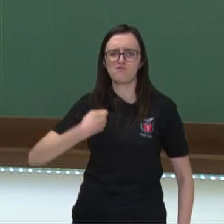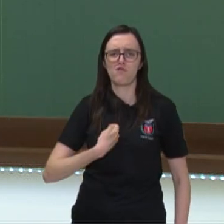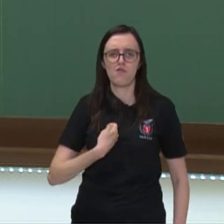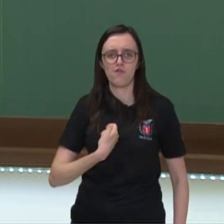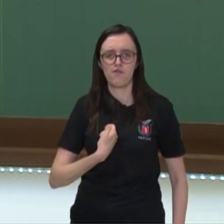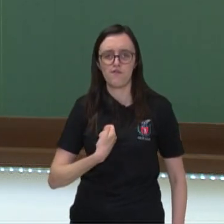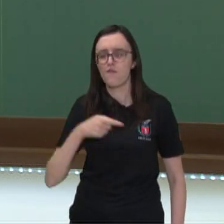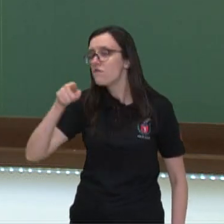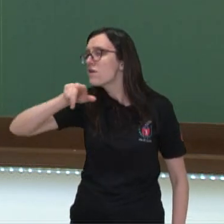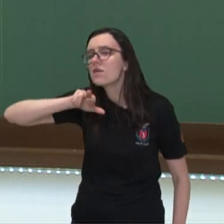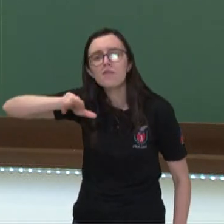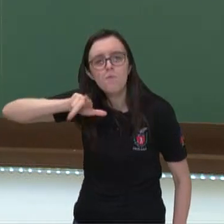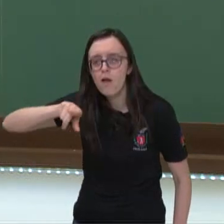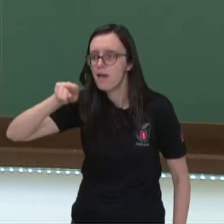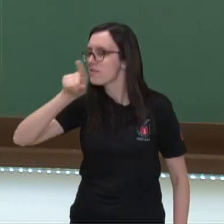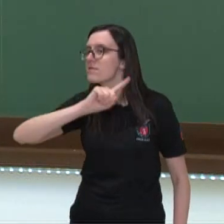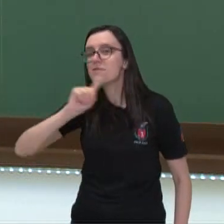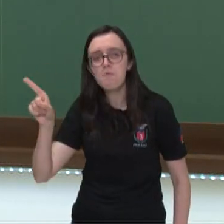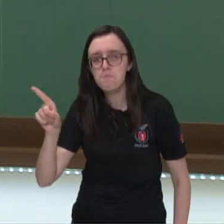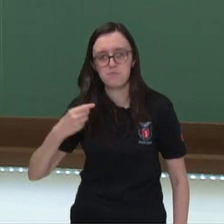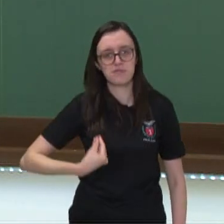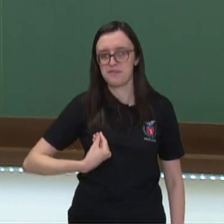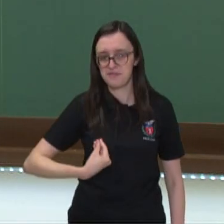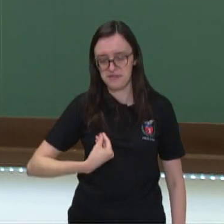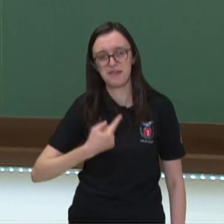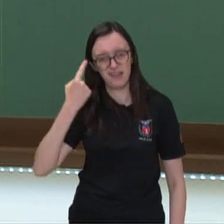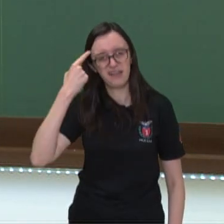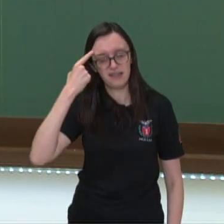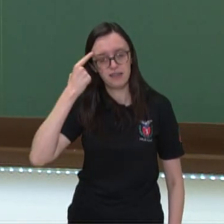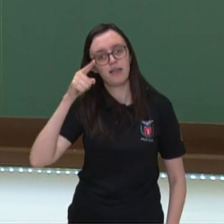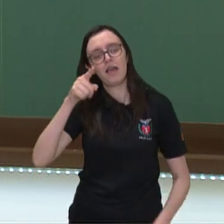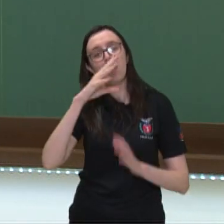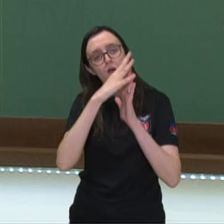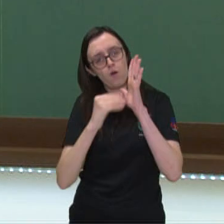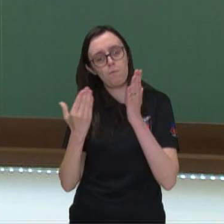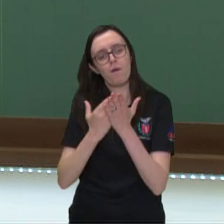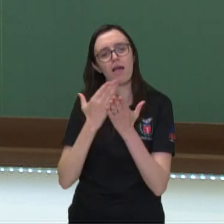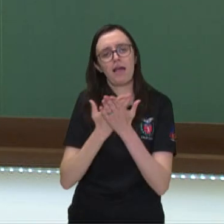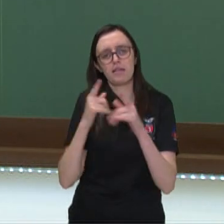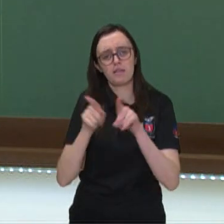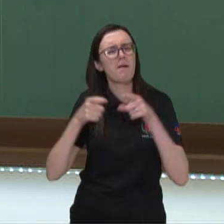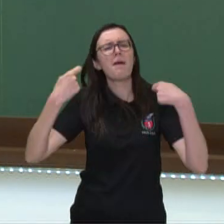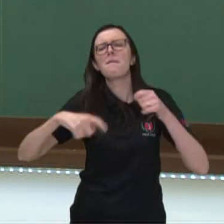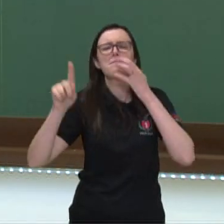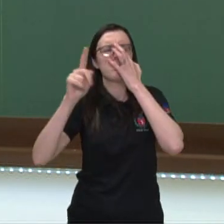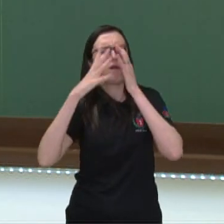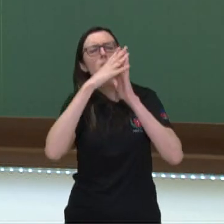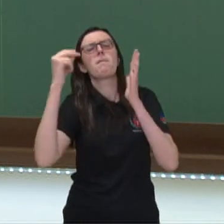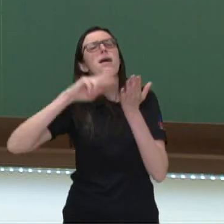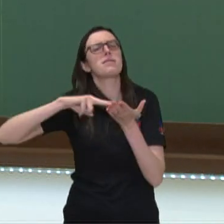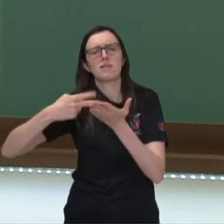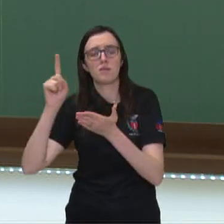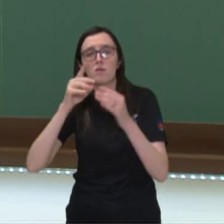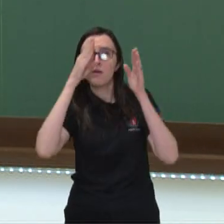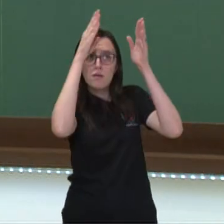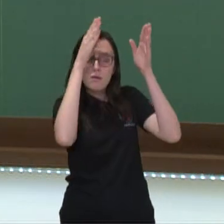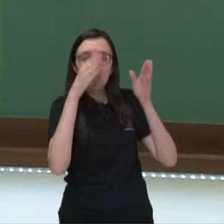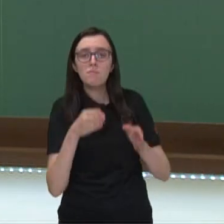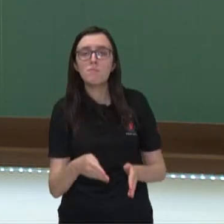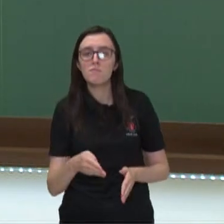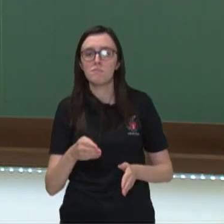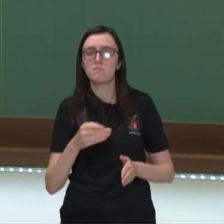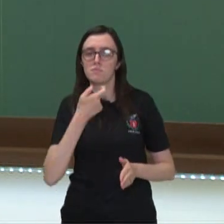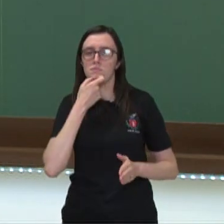é, você não está. E assim por diante. Copia no seu caderno também. Não precisa copiar a tradução, copia só a